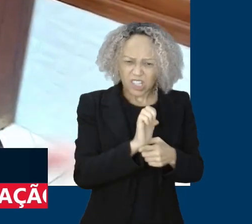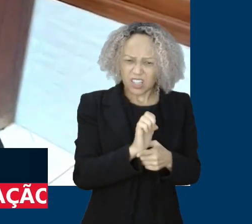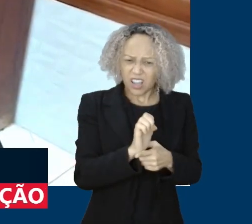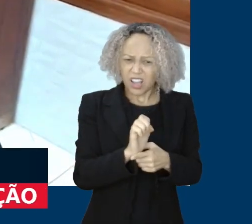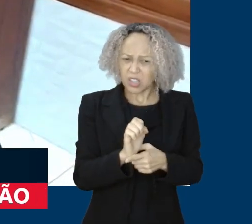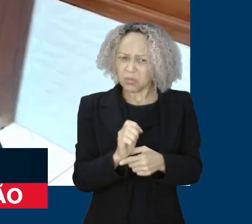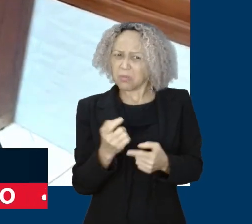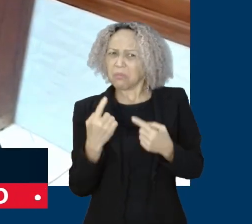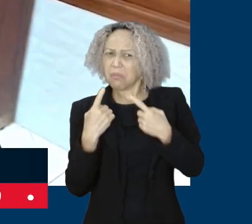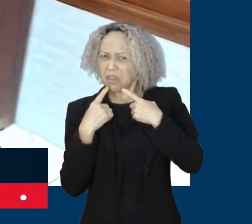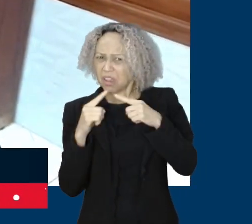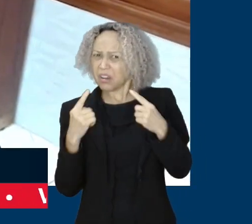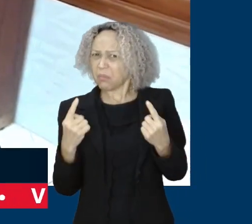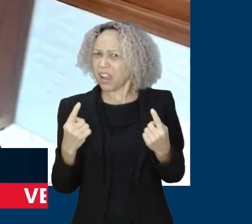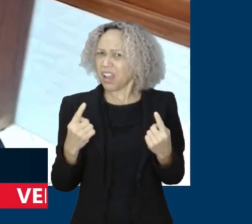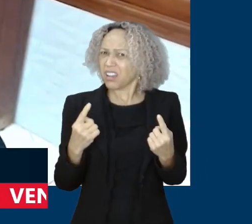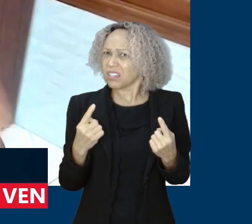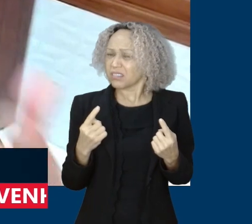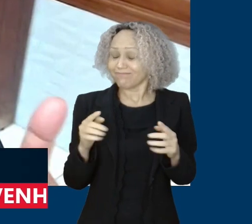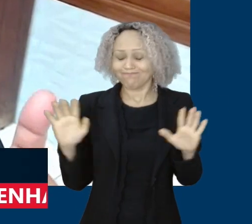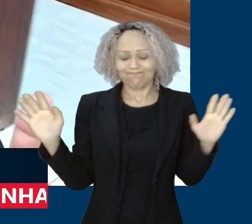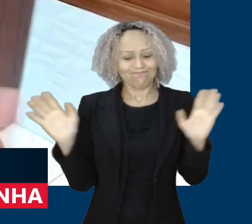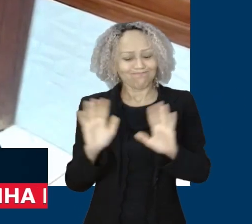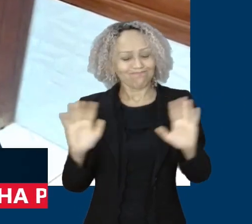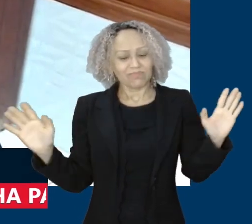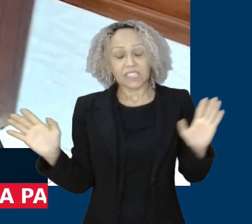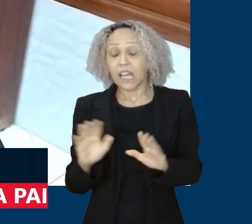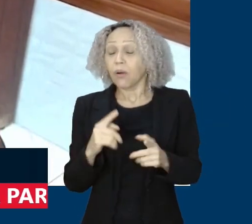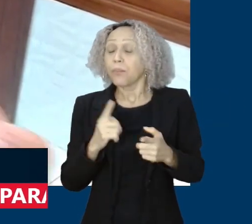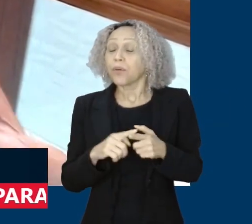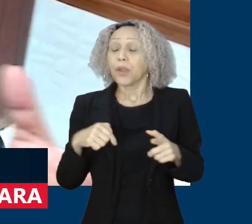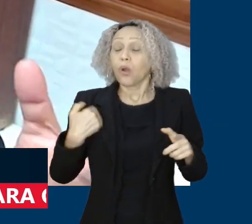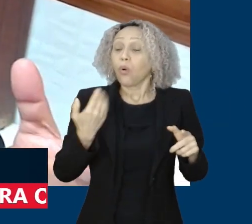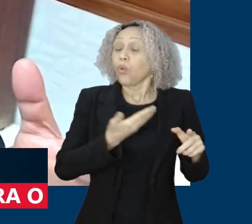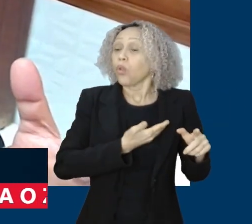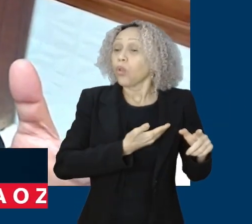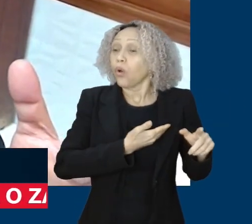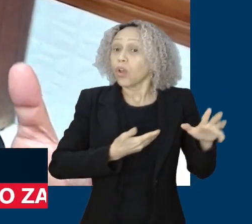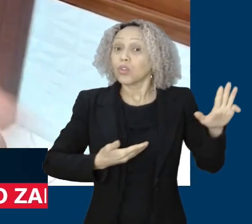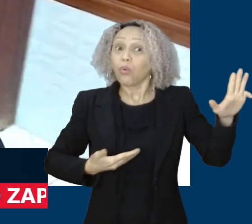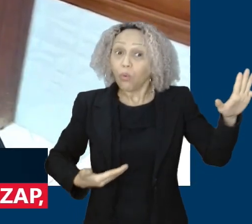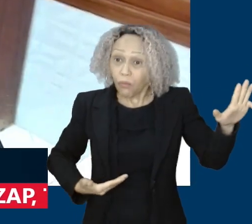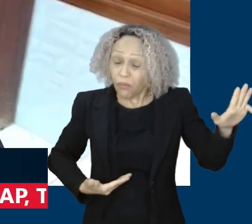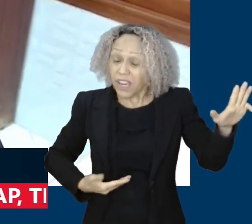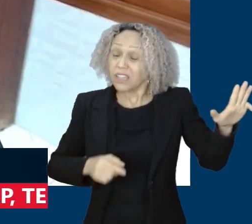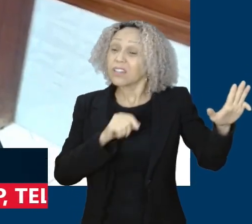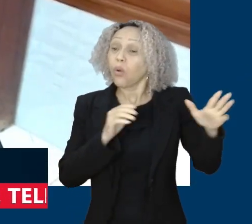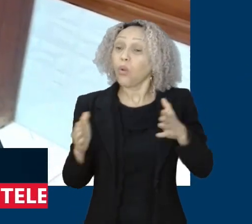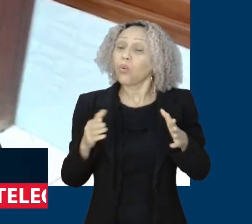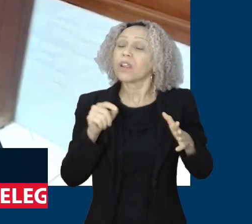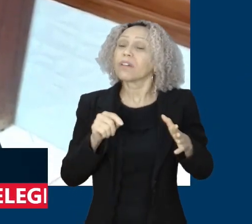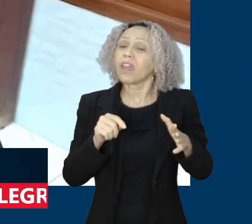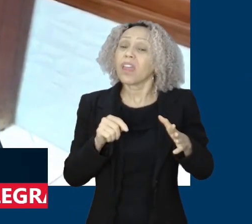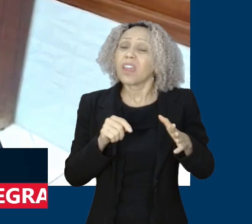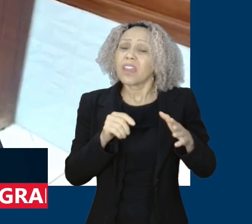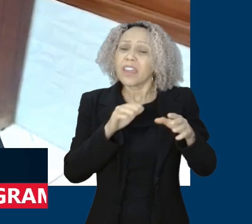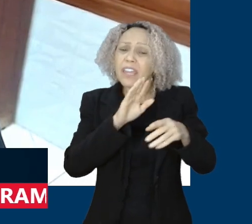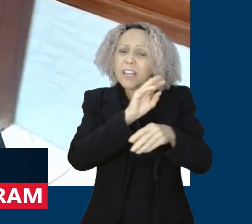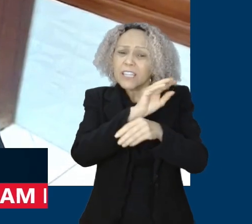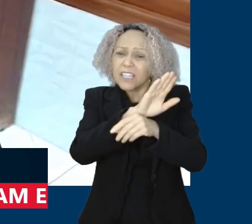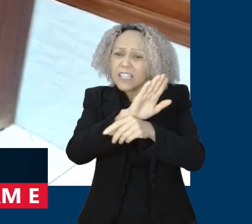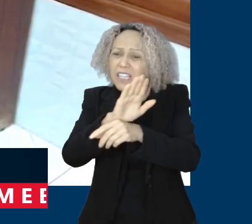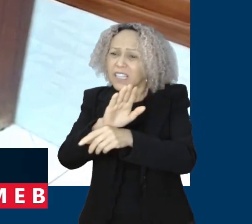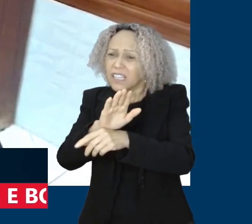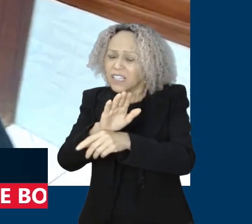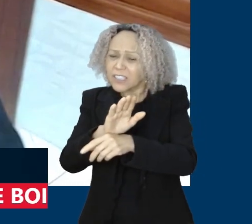partido. O atendimento do nosso governo é igualitário para todos, e assim nós atuamos. Mas aí